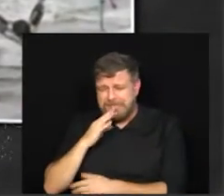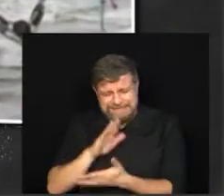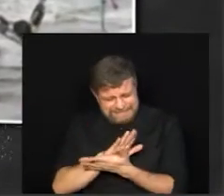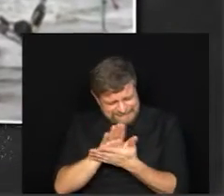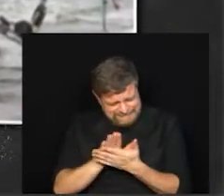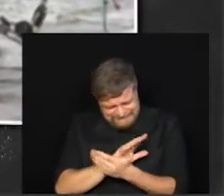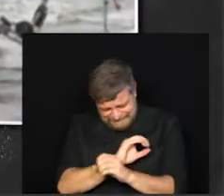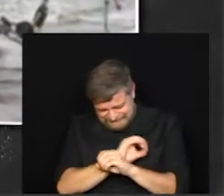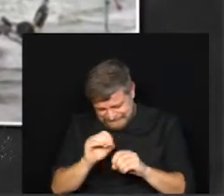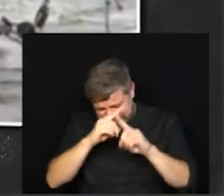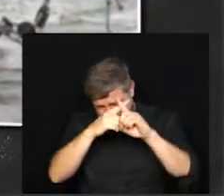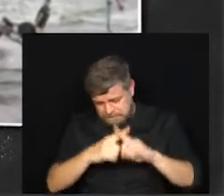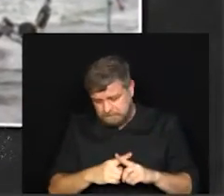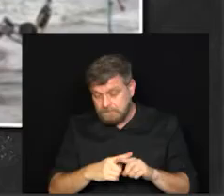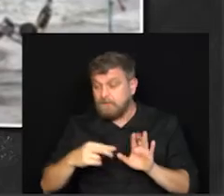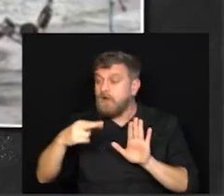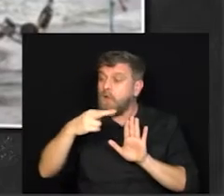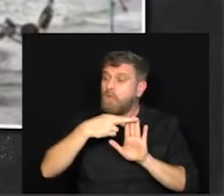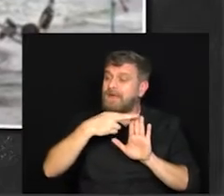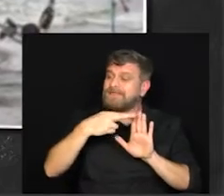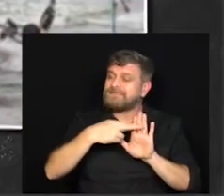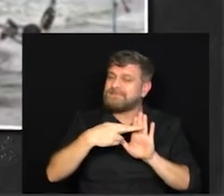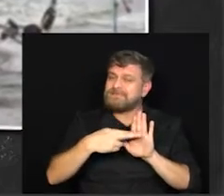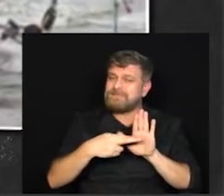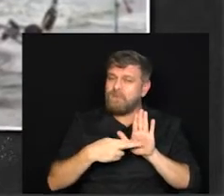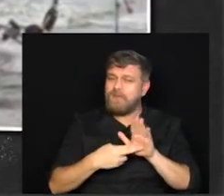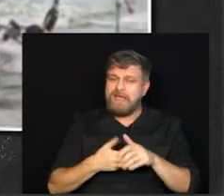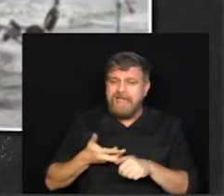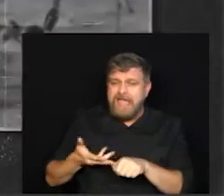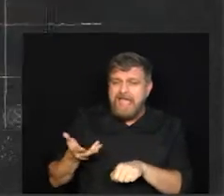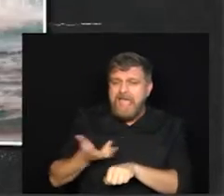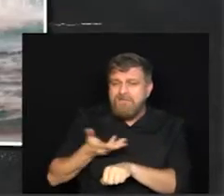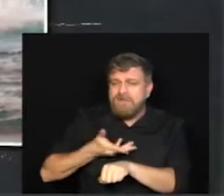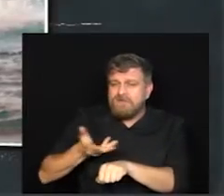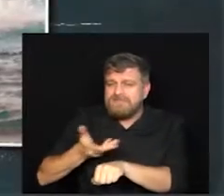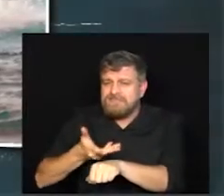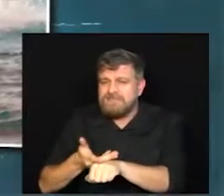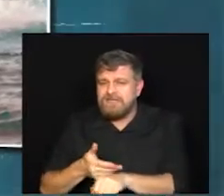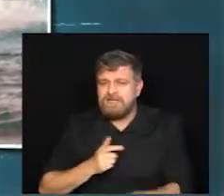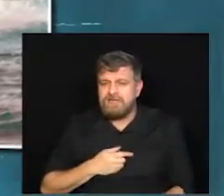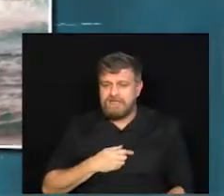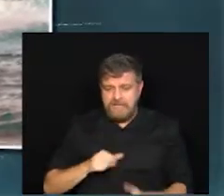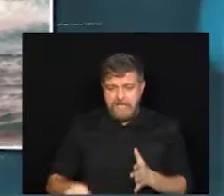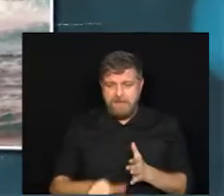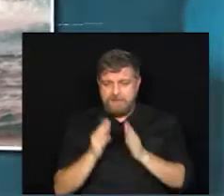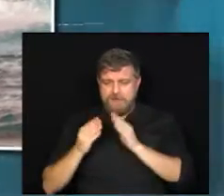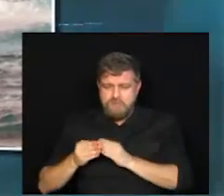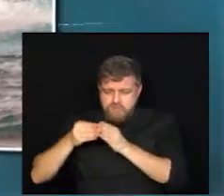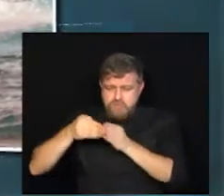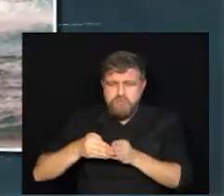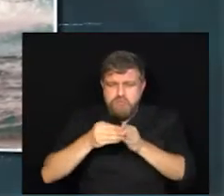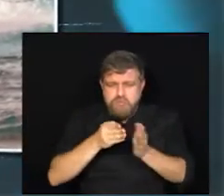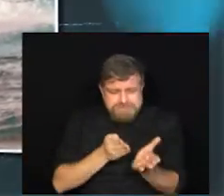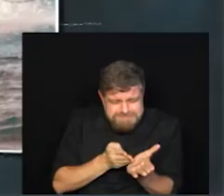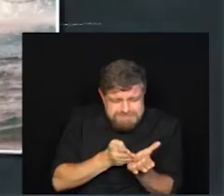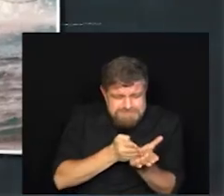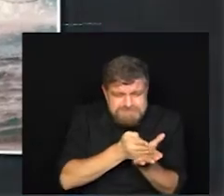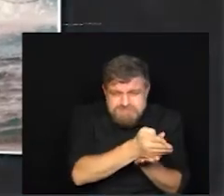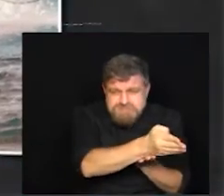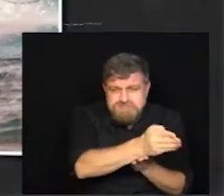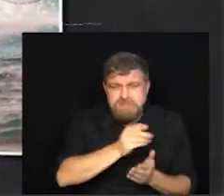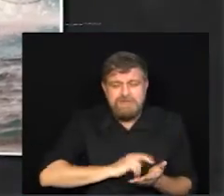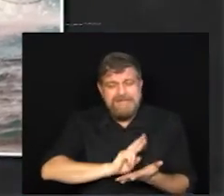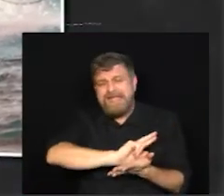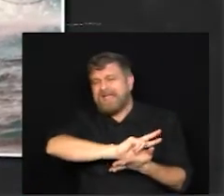competição, quais são as regras? É por velocidade, é quem chega primeiro, varia de modalidade em